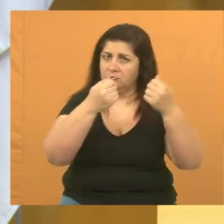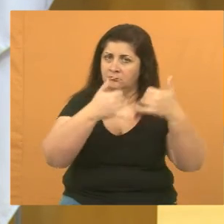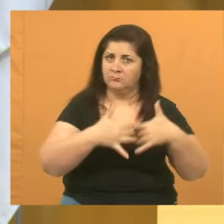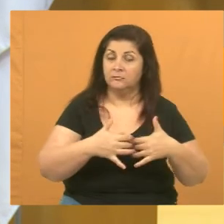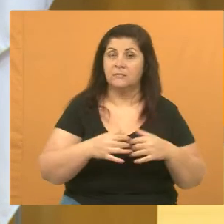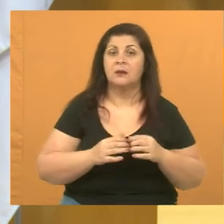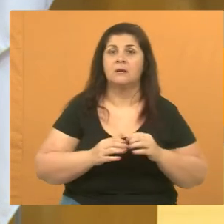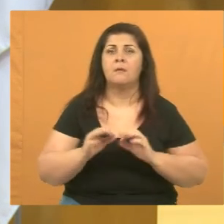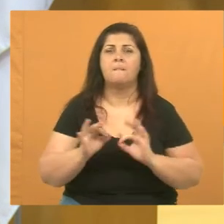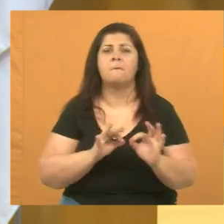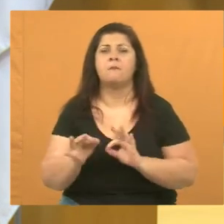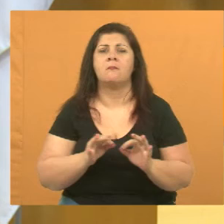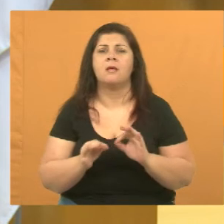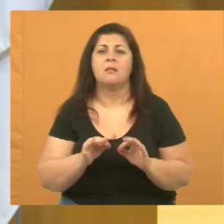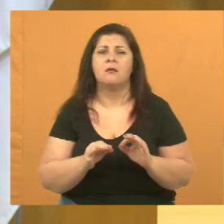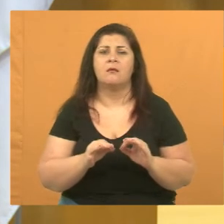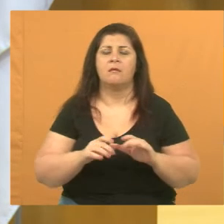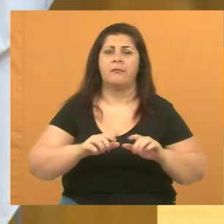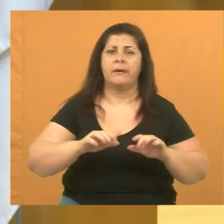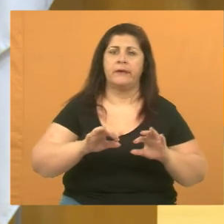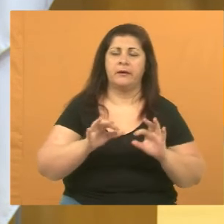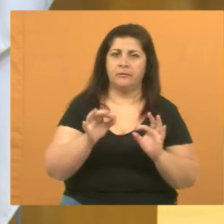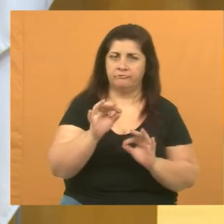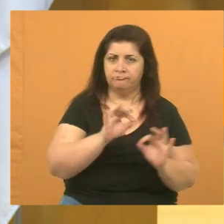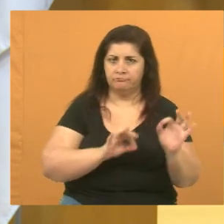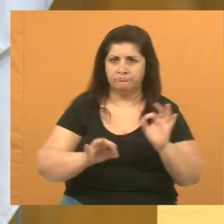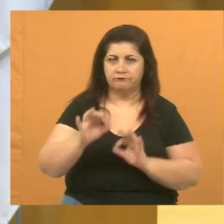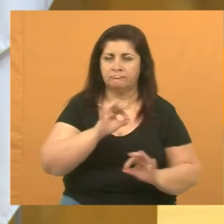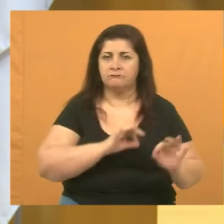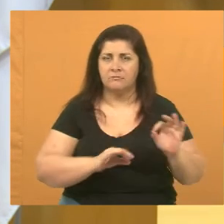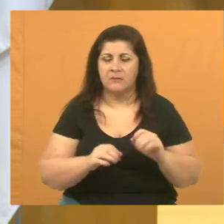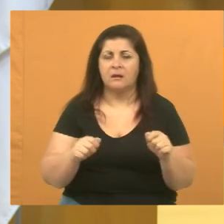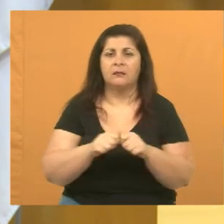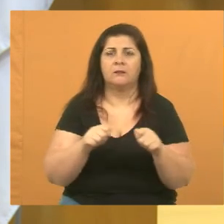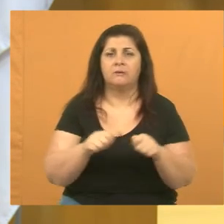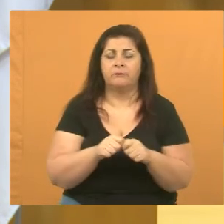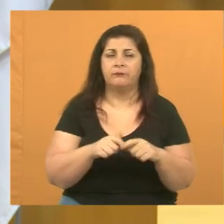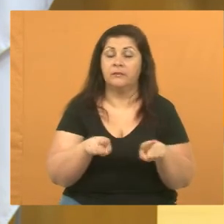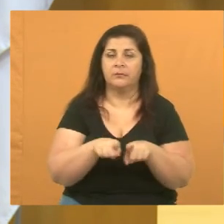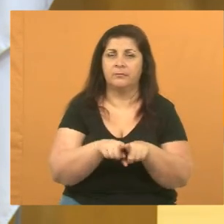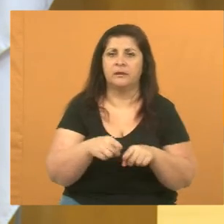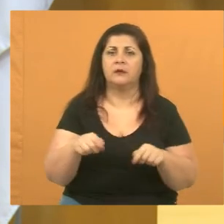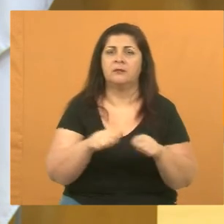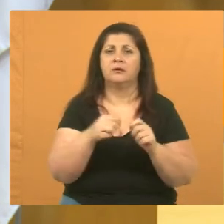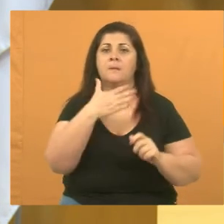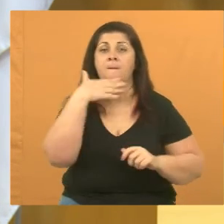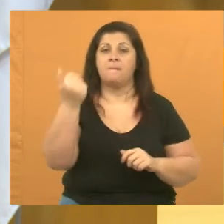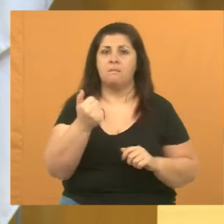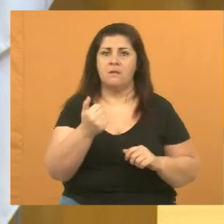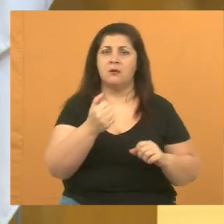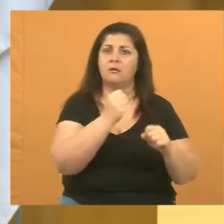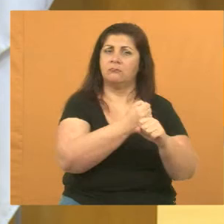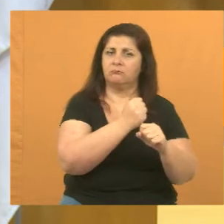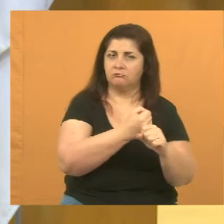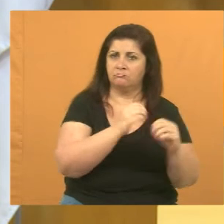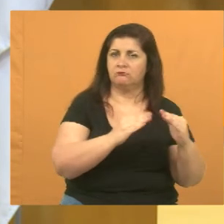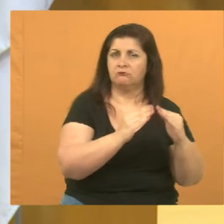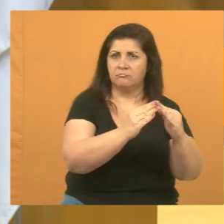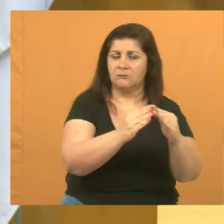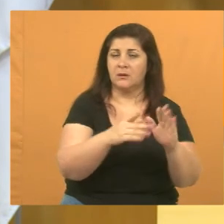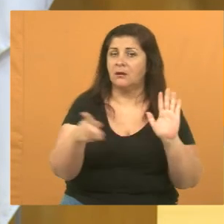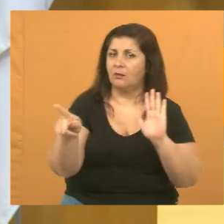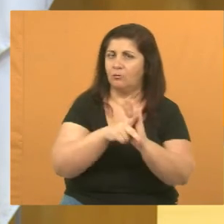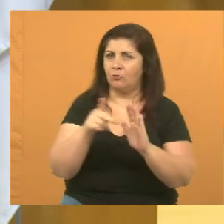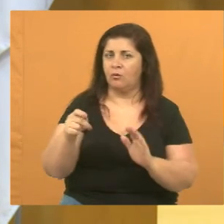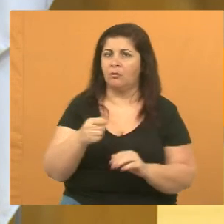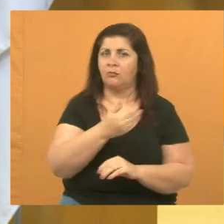promoção de programas de construção de moradias e a melhoria das condições habitacionais são de competência comum da União,